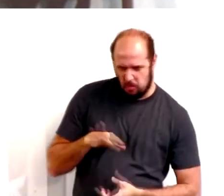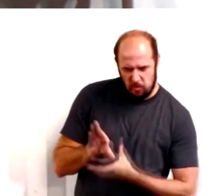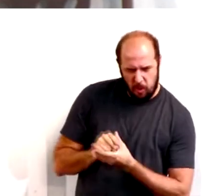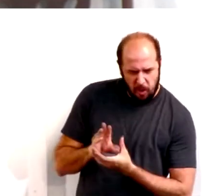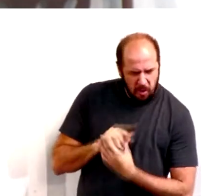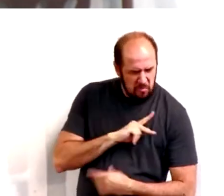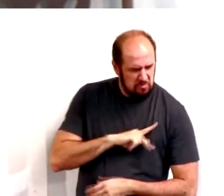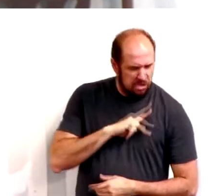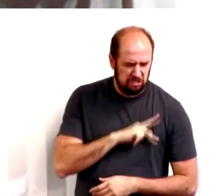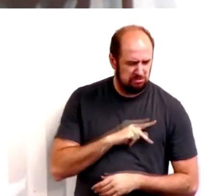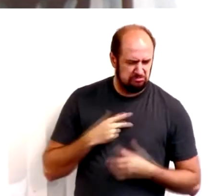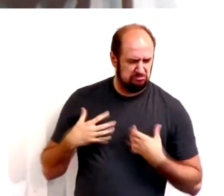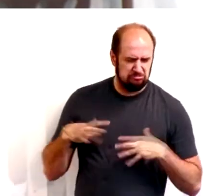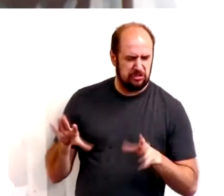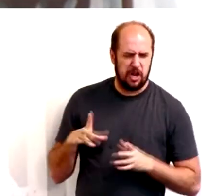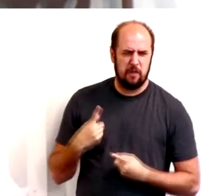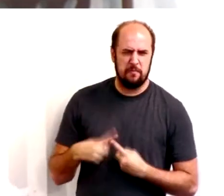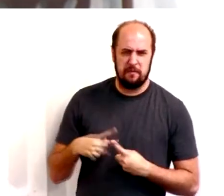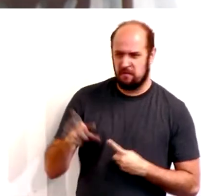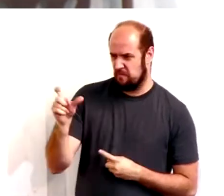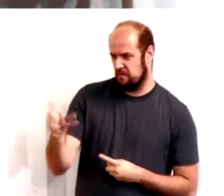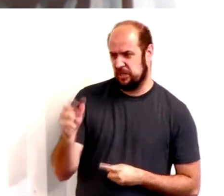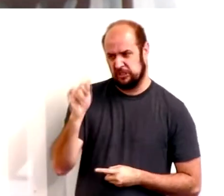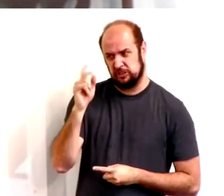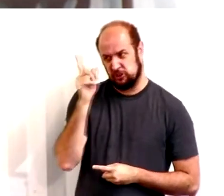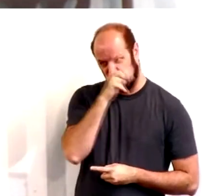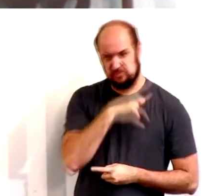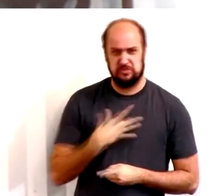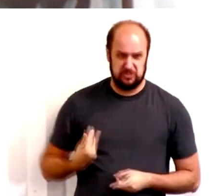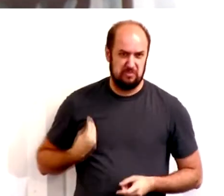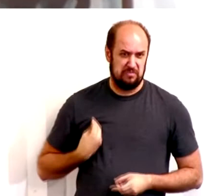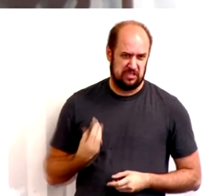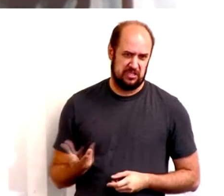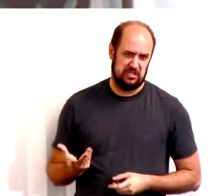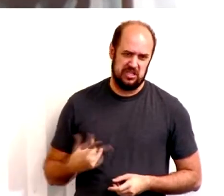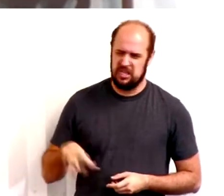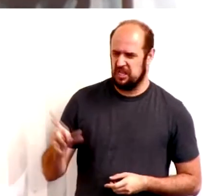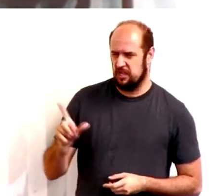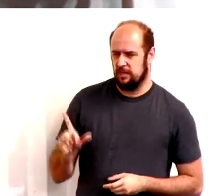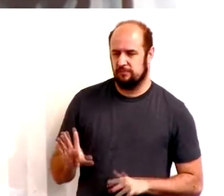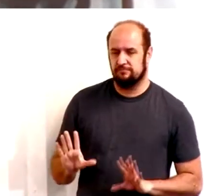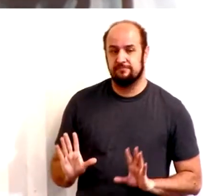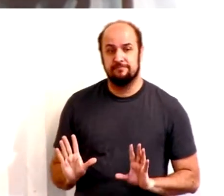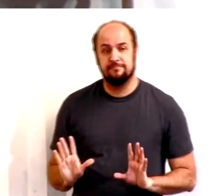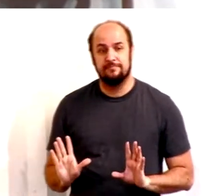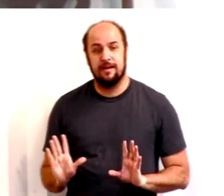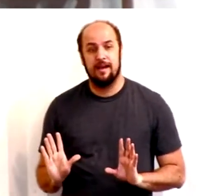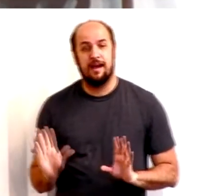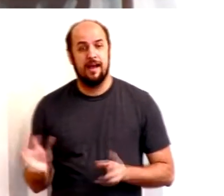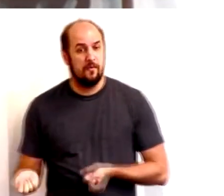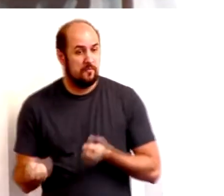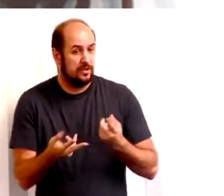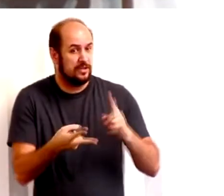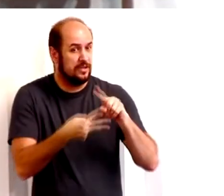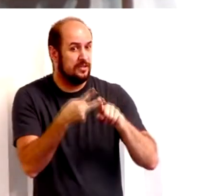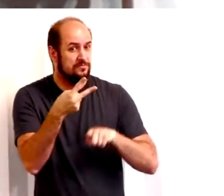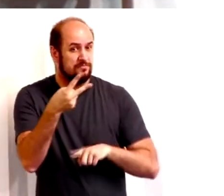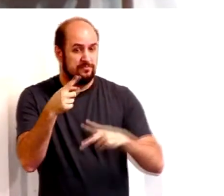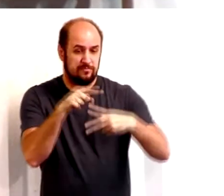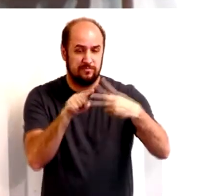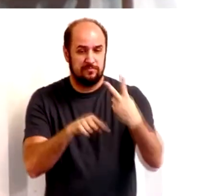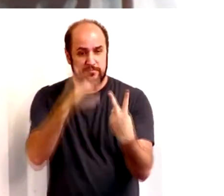seguir, pois ele é alguém diferente. E ele traz dois exemplos, então, de pessoas